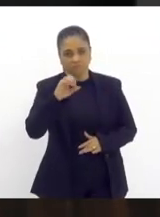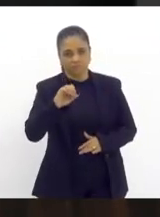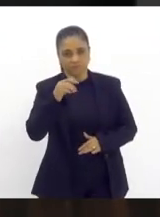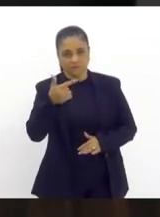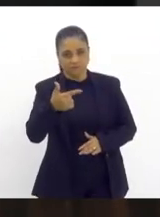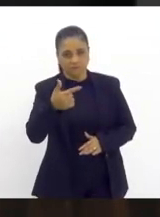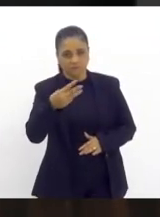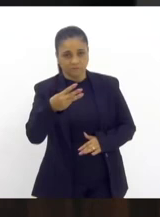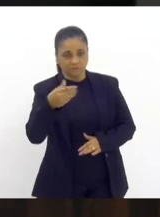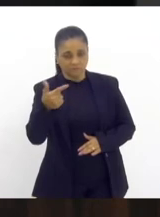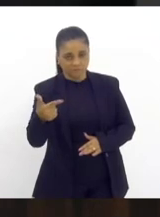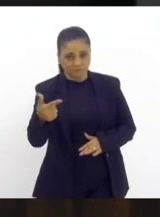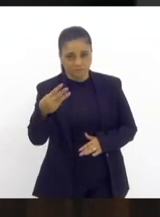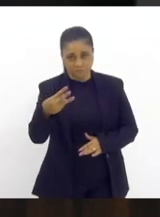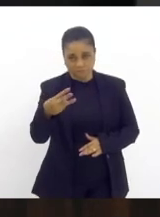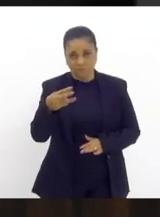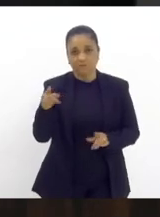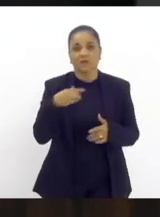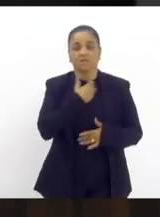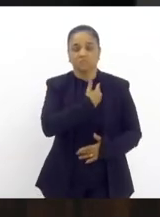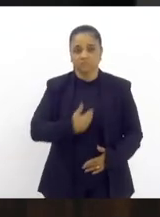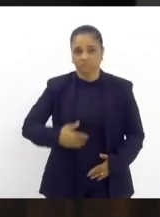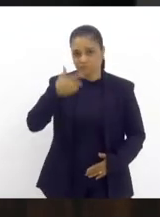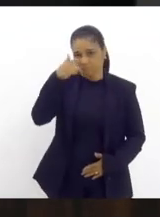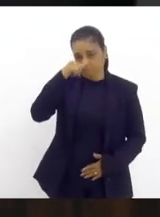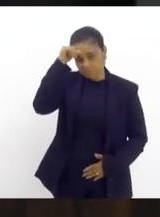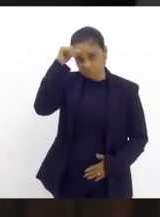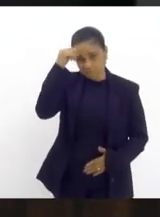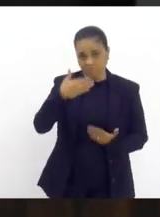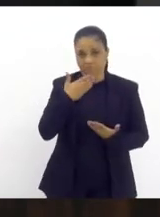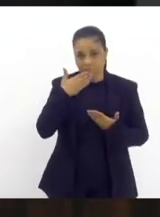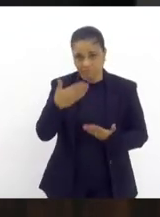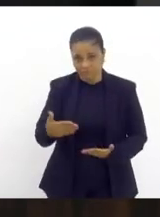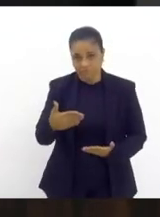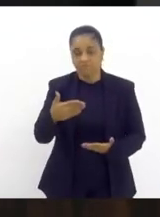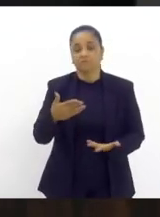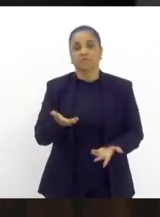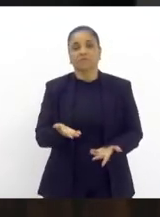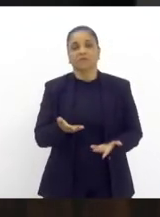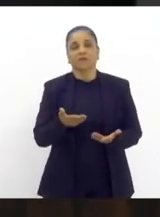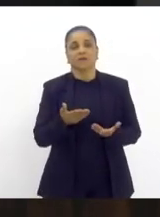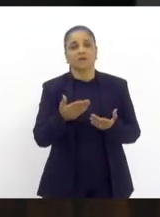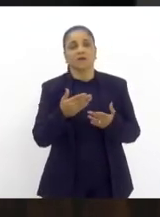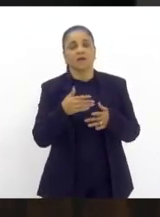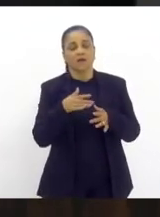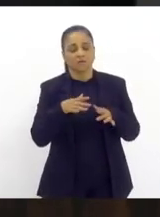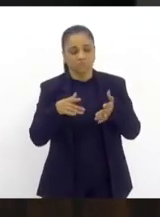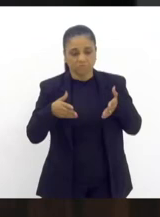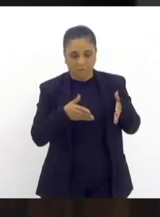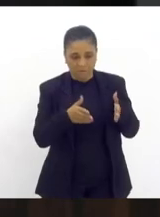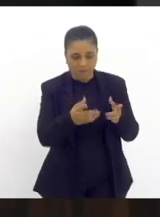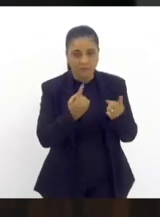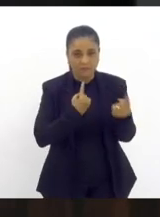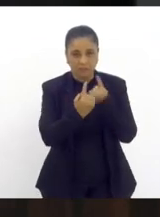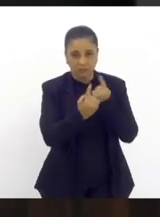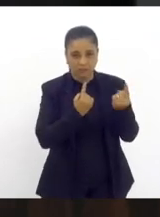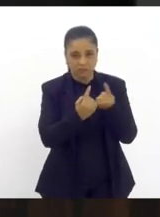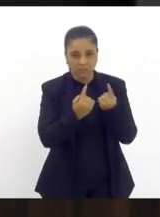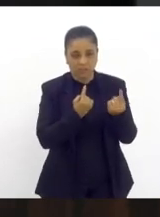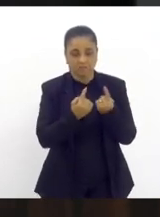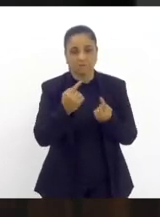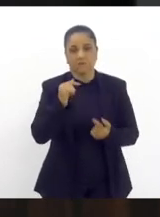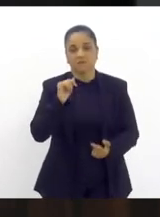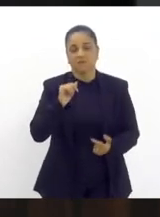que solicitam Excelentíssimo Senhor governador do Estado do Rio de Janeiro senhor Cláudio Castro pavimentação da estrada de jaceruba